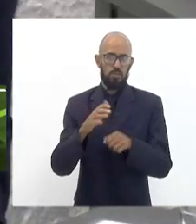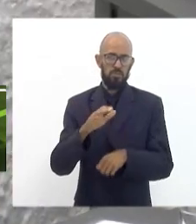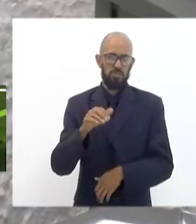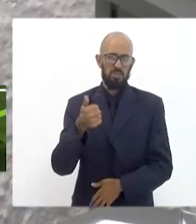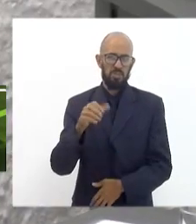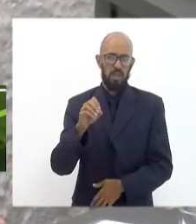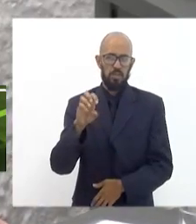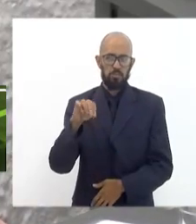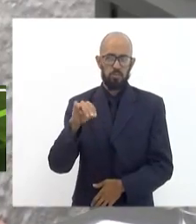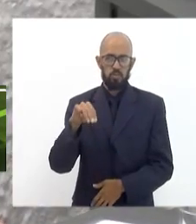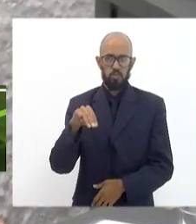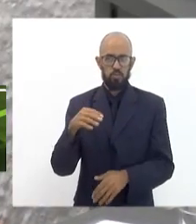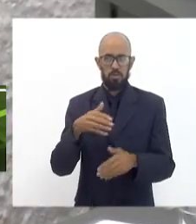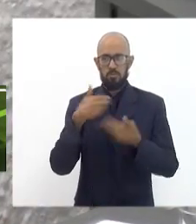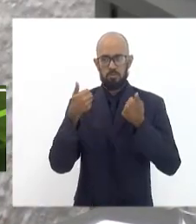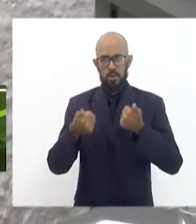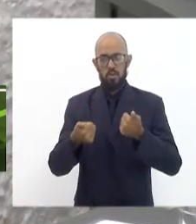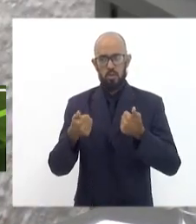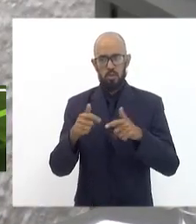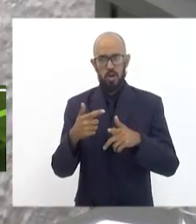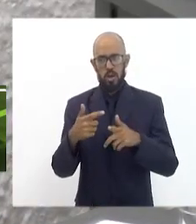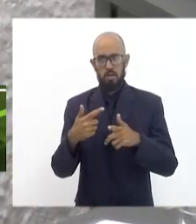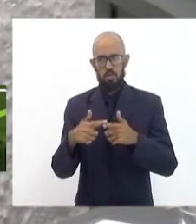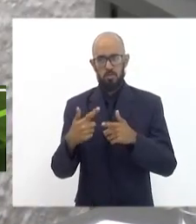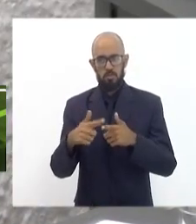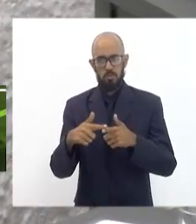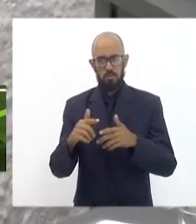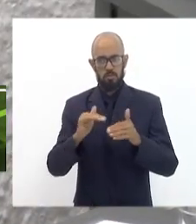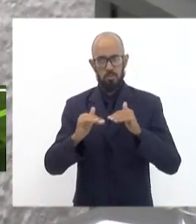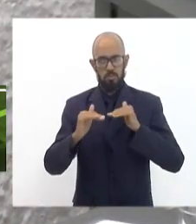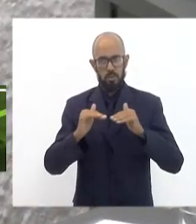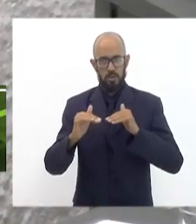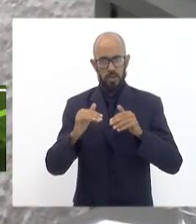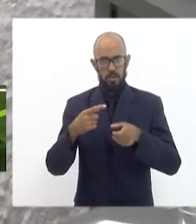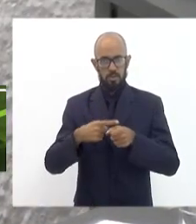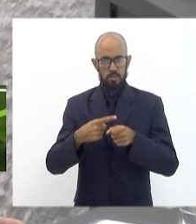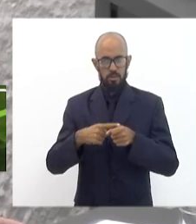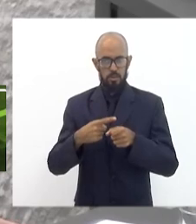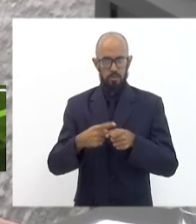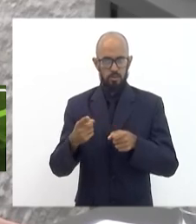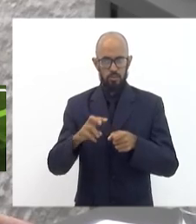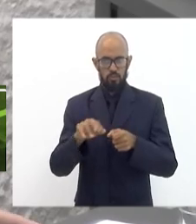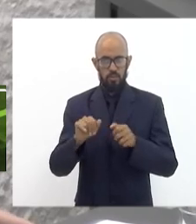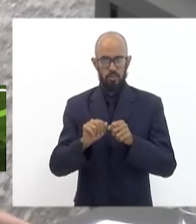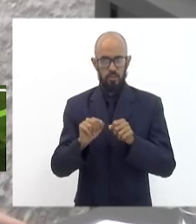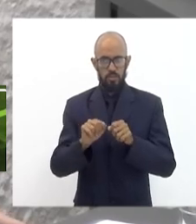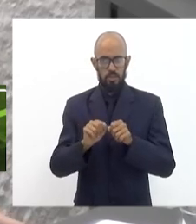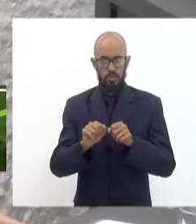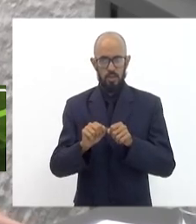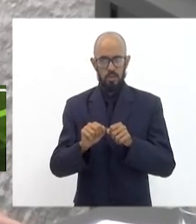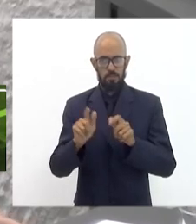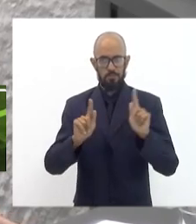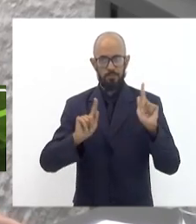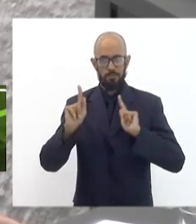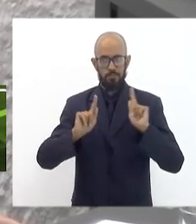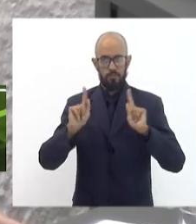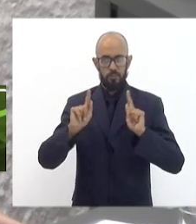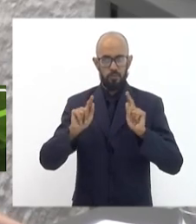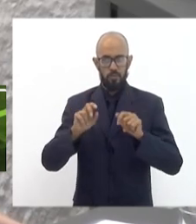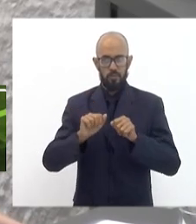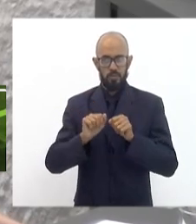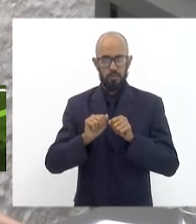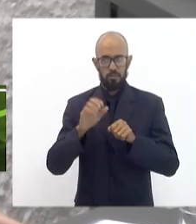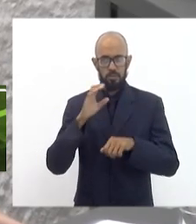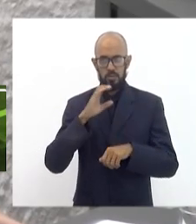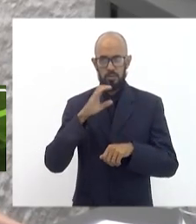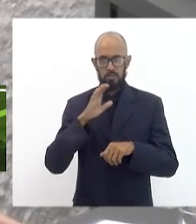Quitandinha para melhorar a situação é de mobilidade da cidade isso a gente vai fazer um pregão a gente a fazer minha gerencial mas